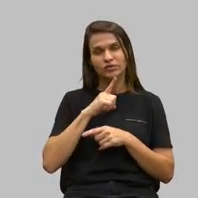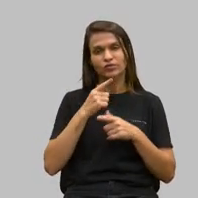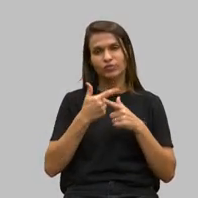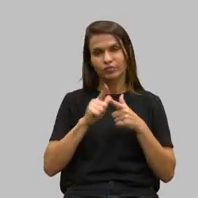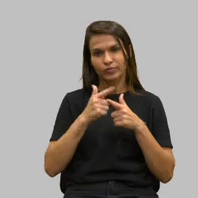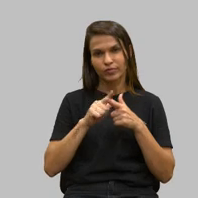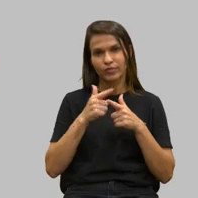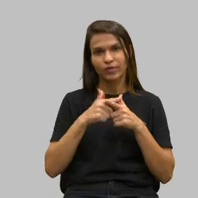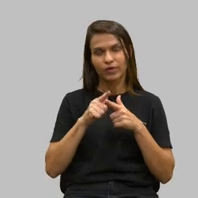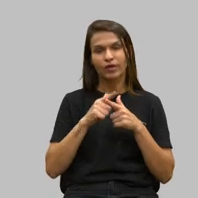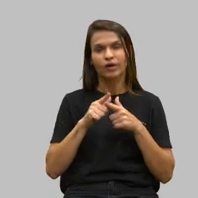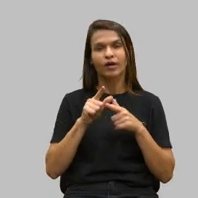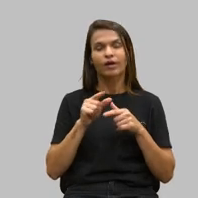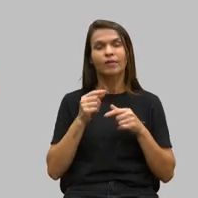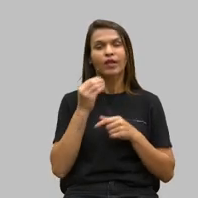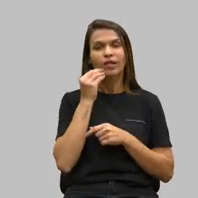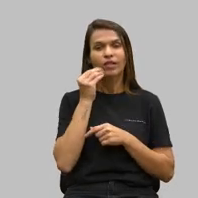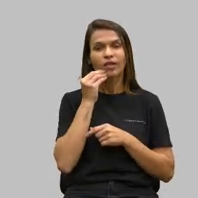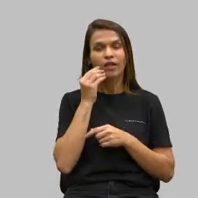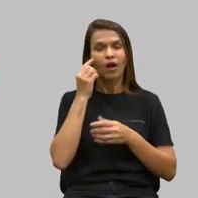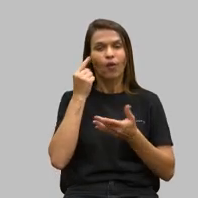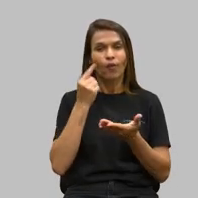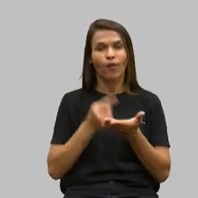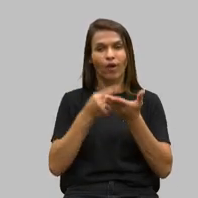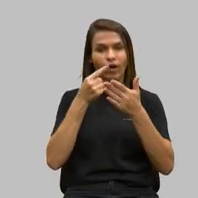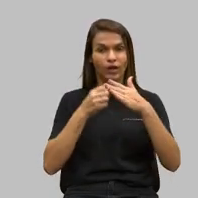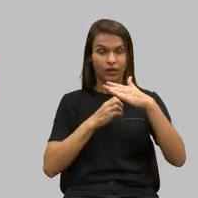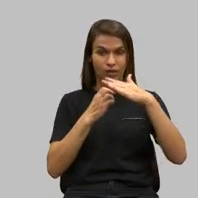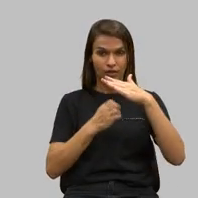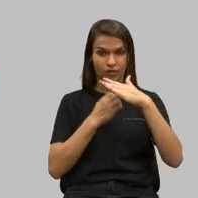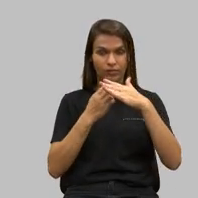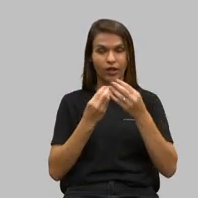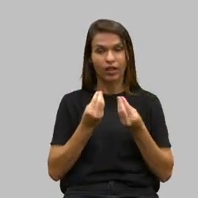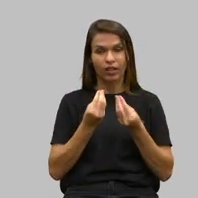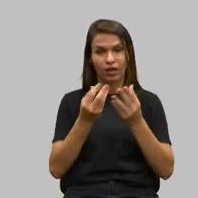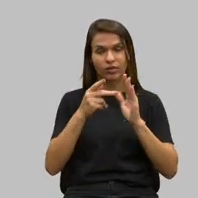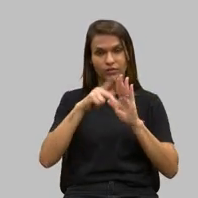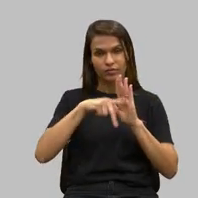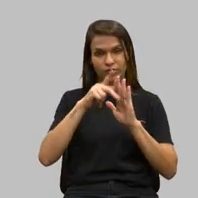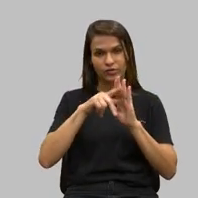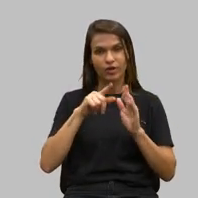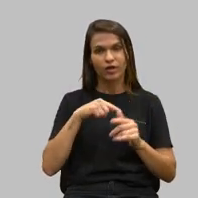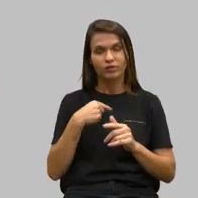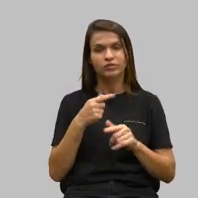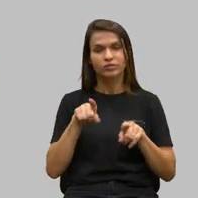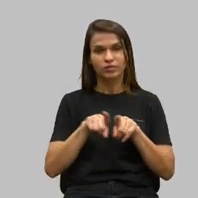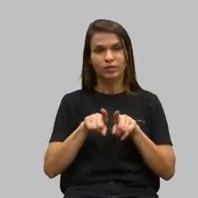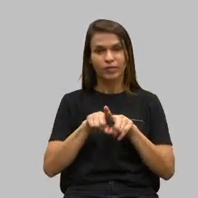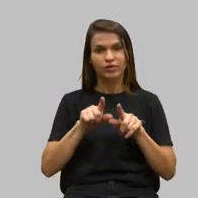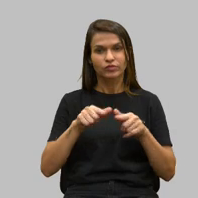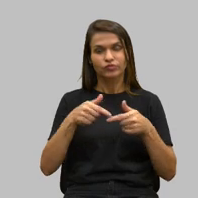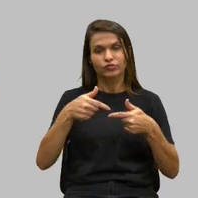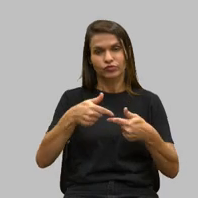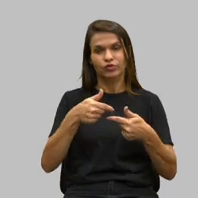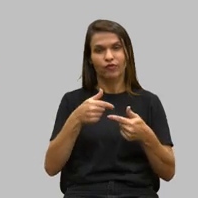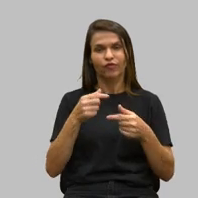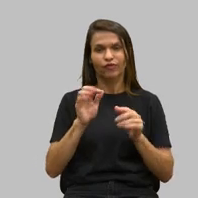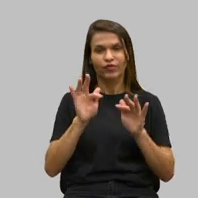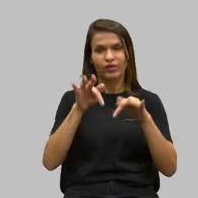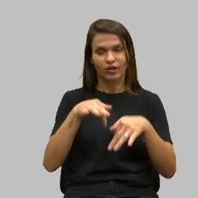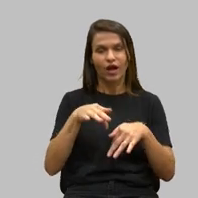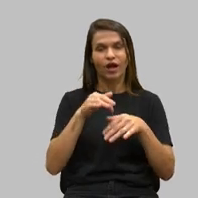a CINFRA fez um compor para tentar achar um acordo lá com a empresa, para entregar os projetos e a gente também executar em 26. Temos aí